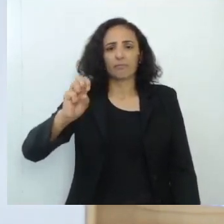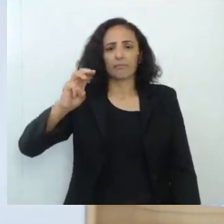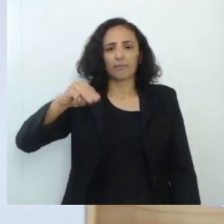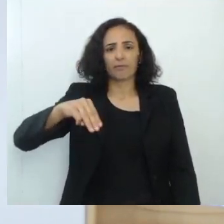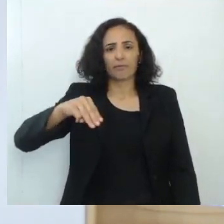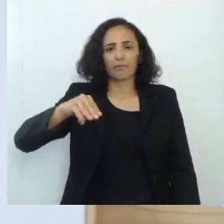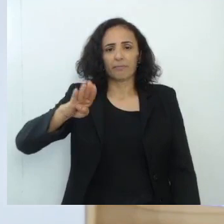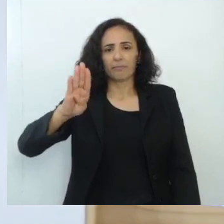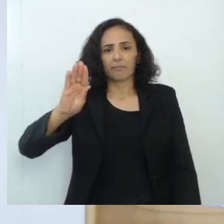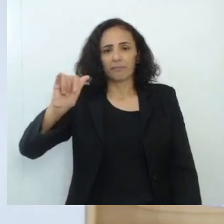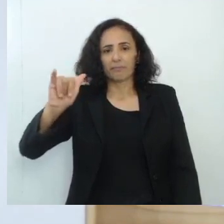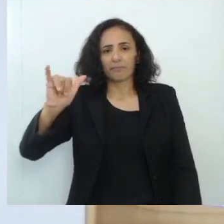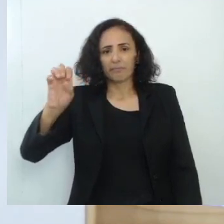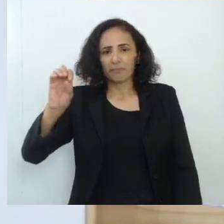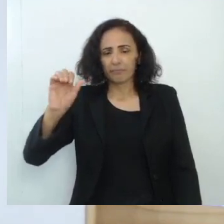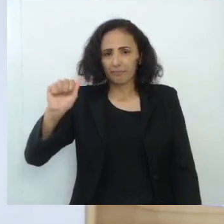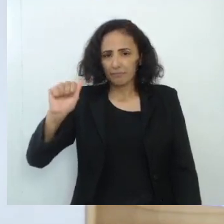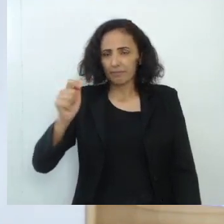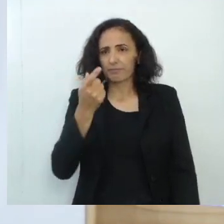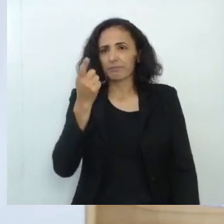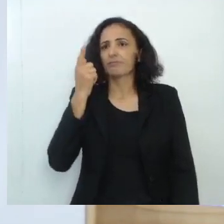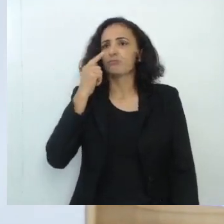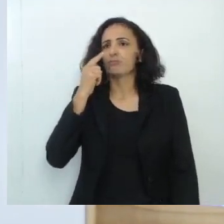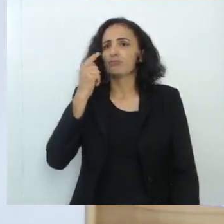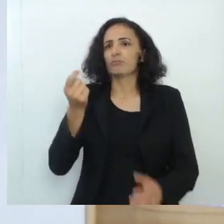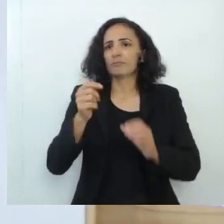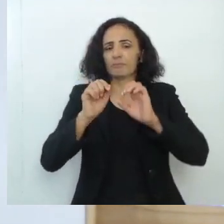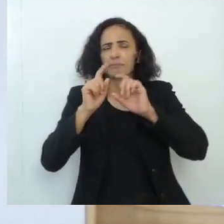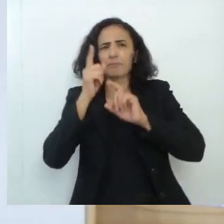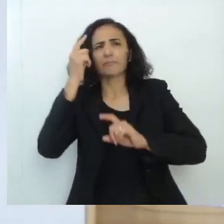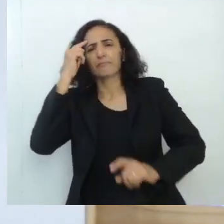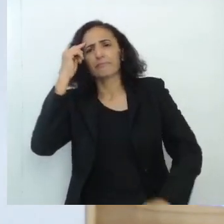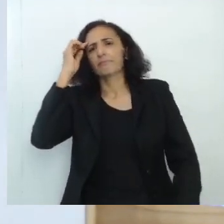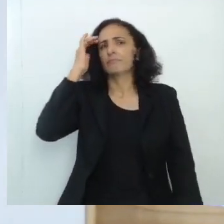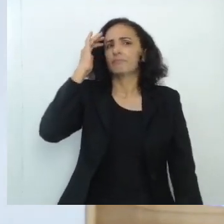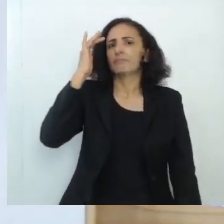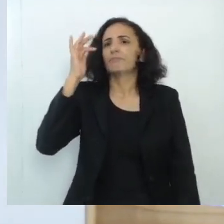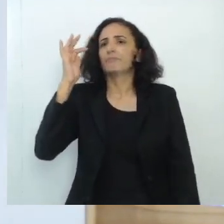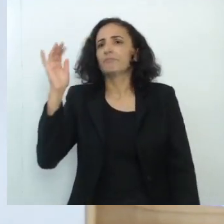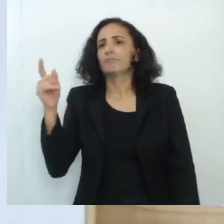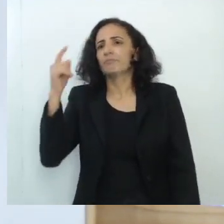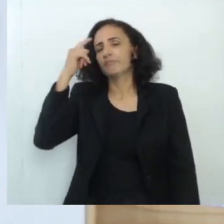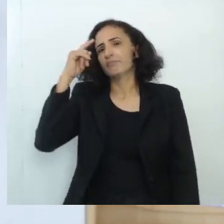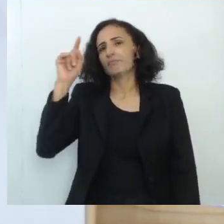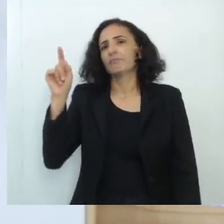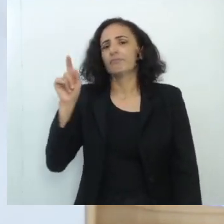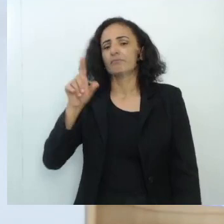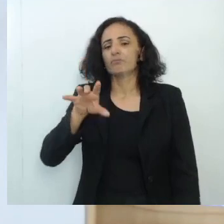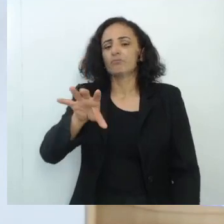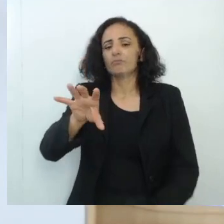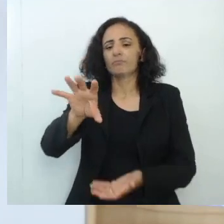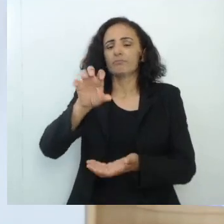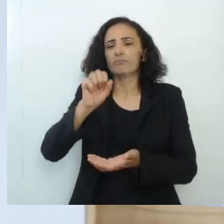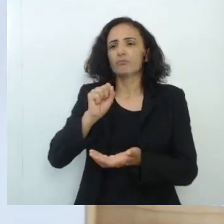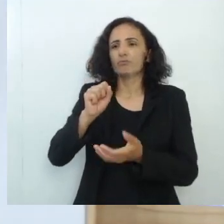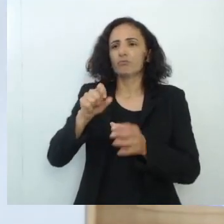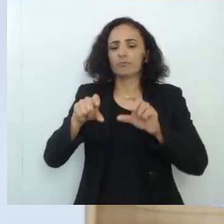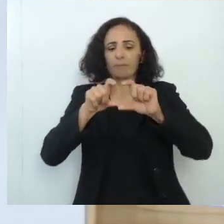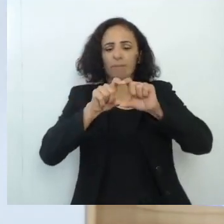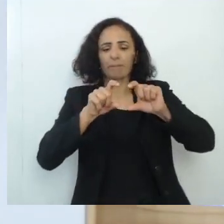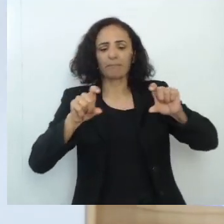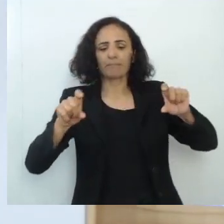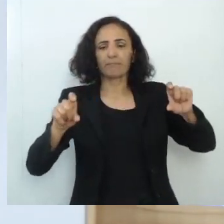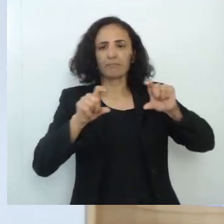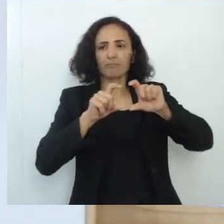aqui, que eu fiz tipo uma parte laminar, imagine que eu peguei isso aqui, porque na verdade isso é uma forma horizontal, tá?